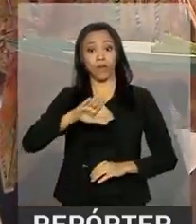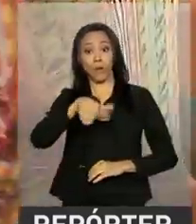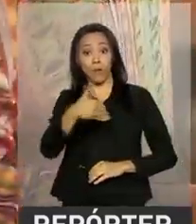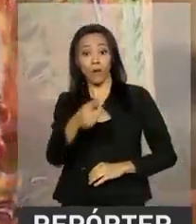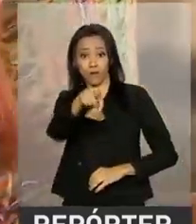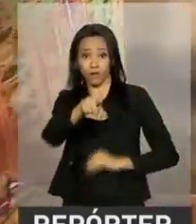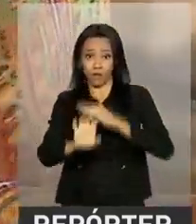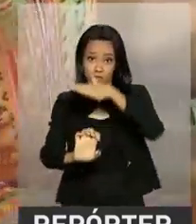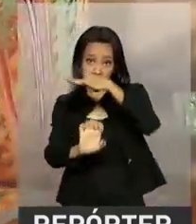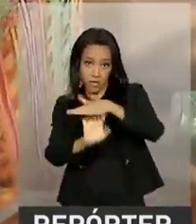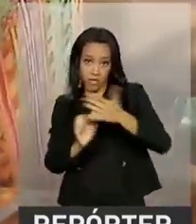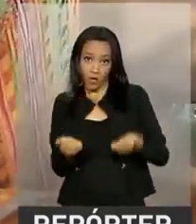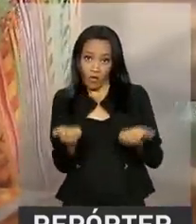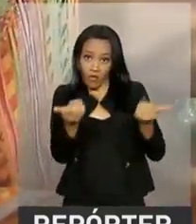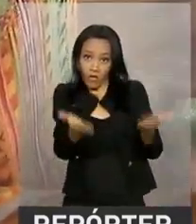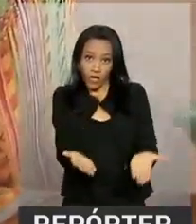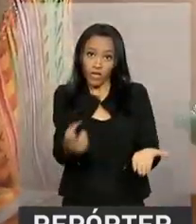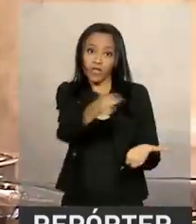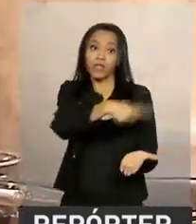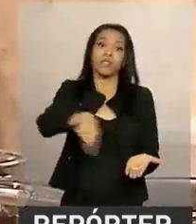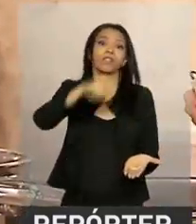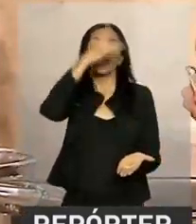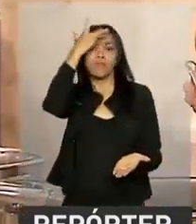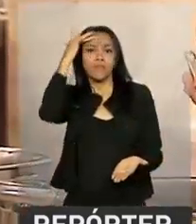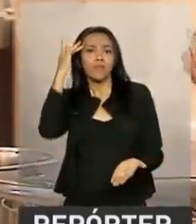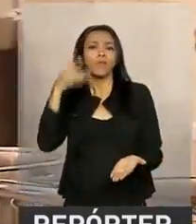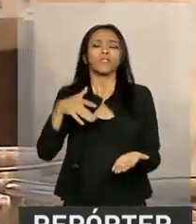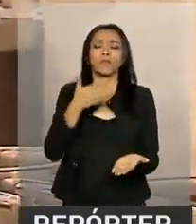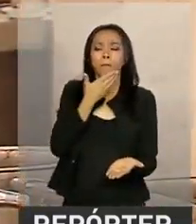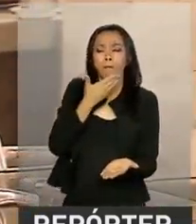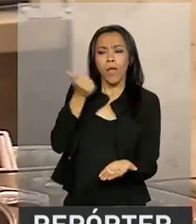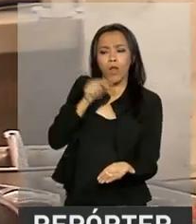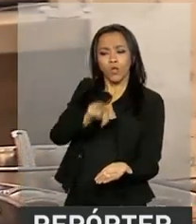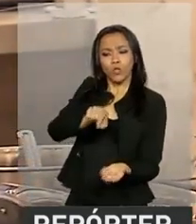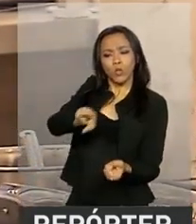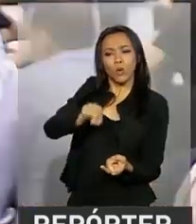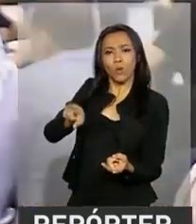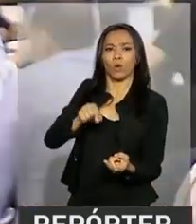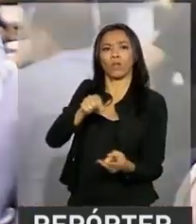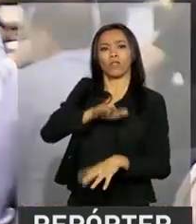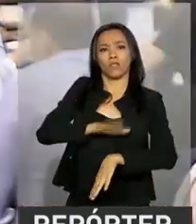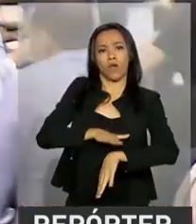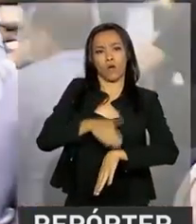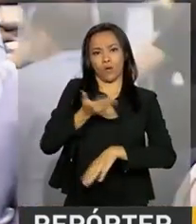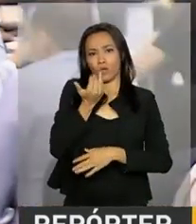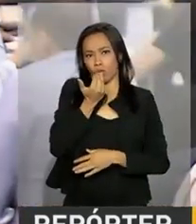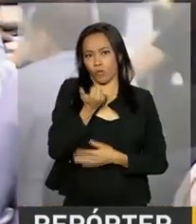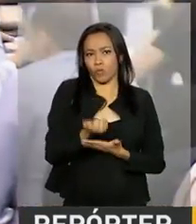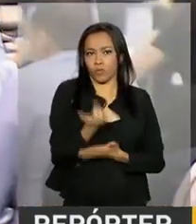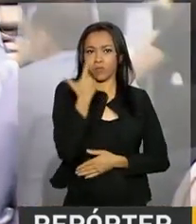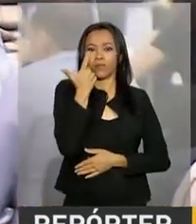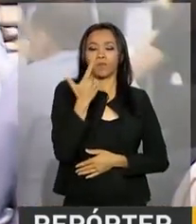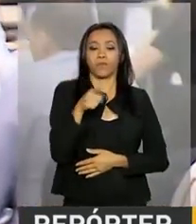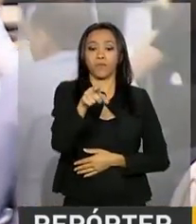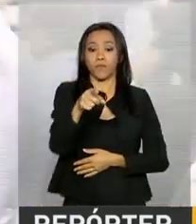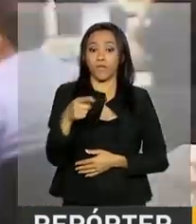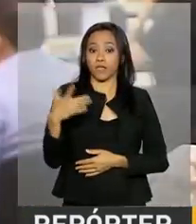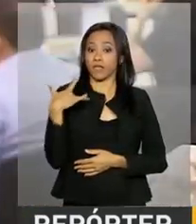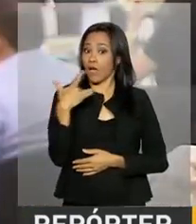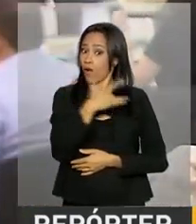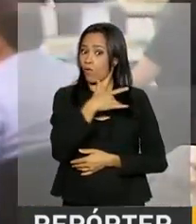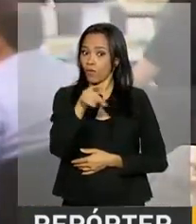oferece essa opção os funcionários fazem escolhas melhores na hora do almoço alimentação saudável para minha saúde por